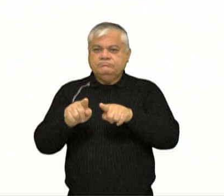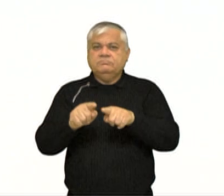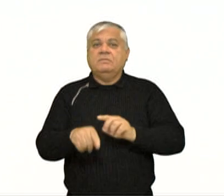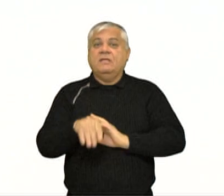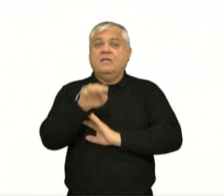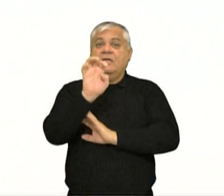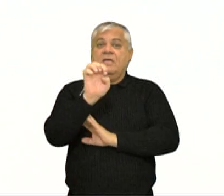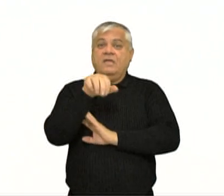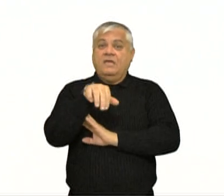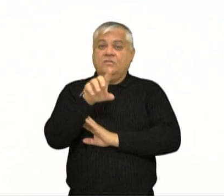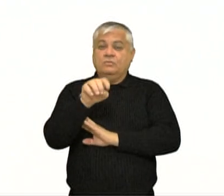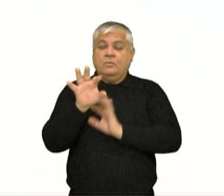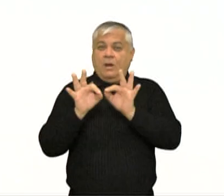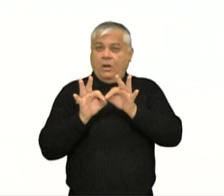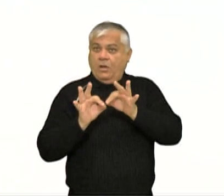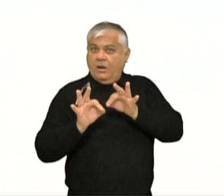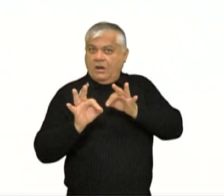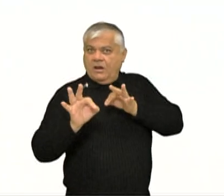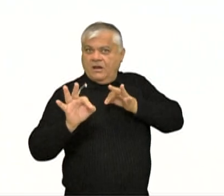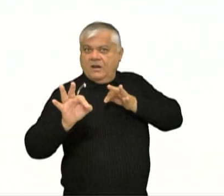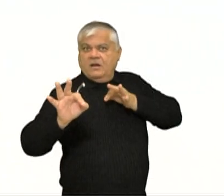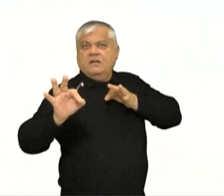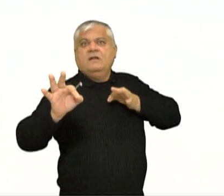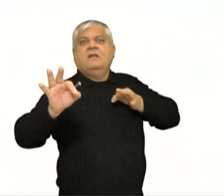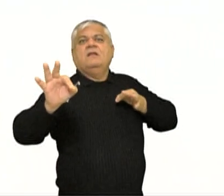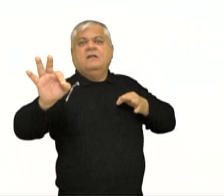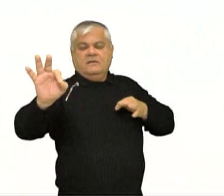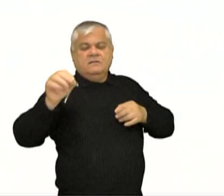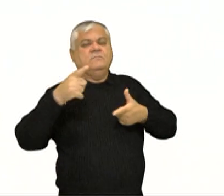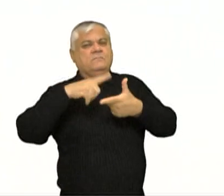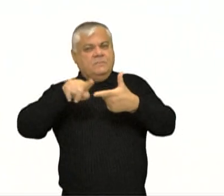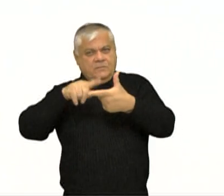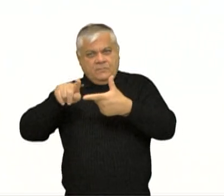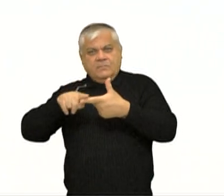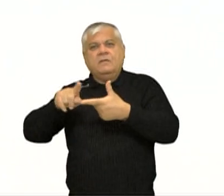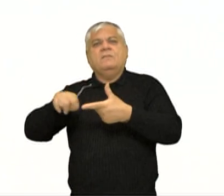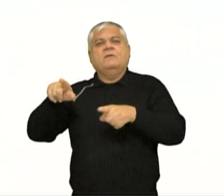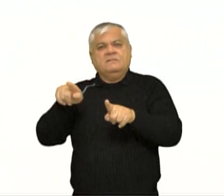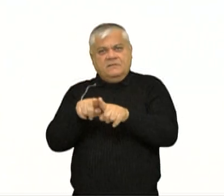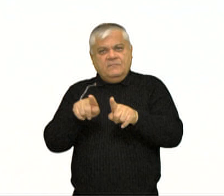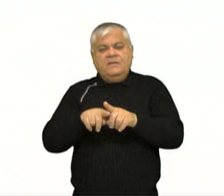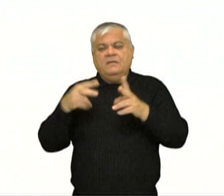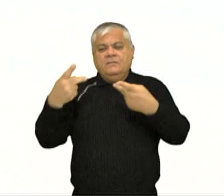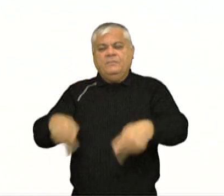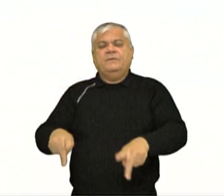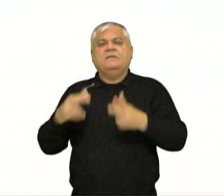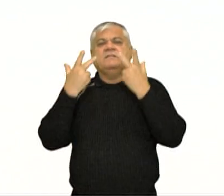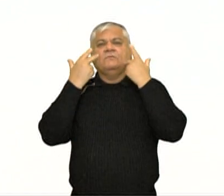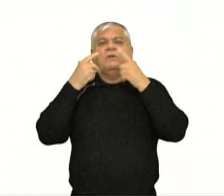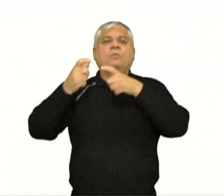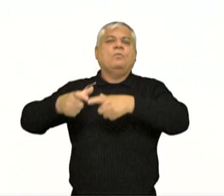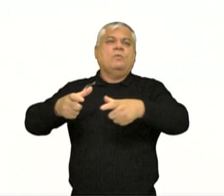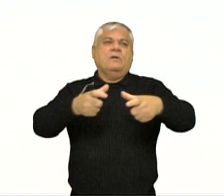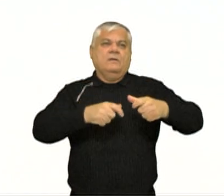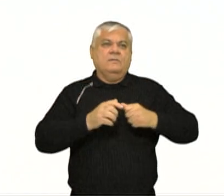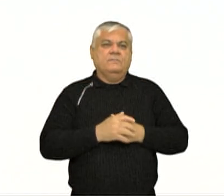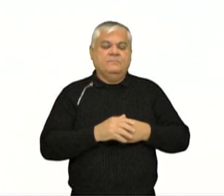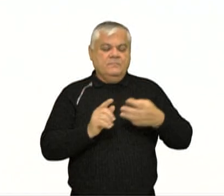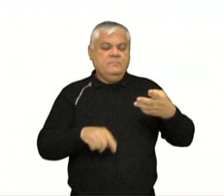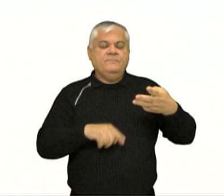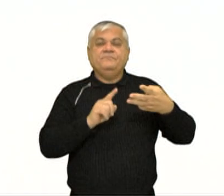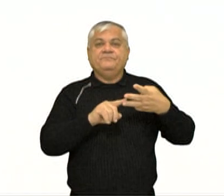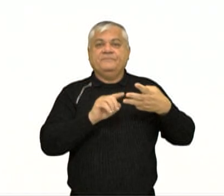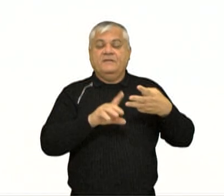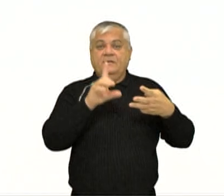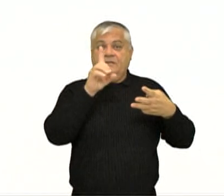de maior distância e também os obstáculos são os obstáculos naturais do local, tá? Daí nós